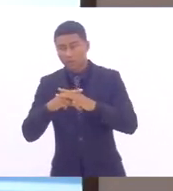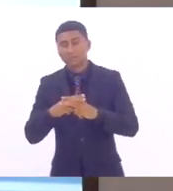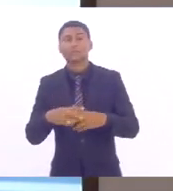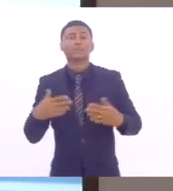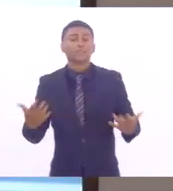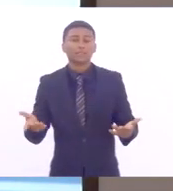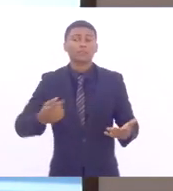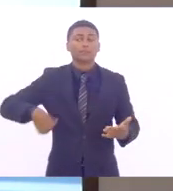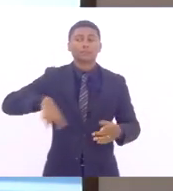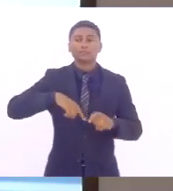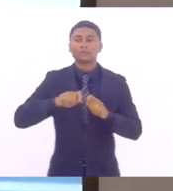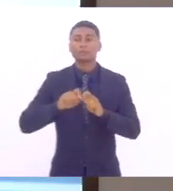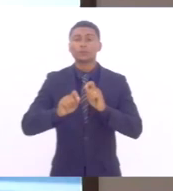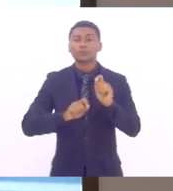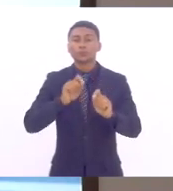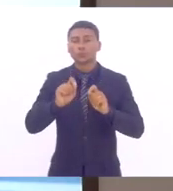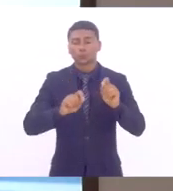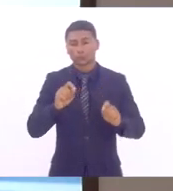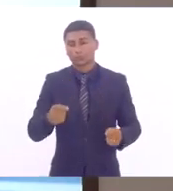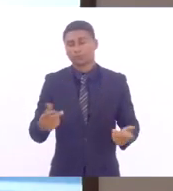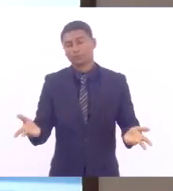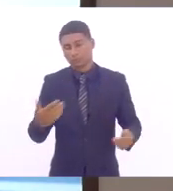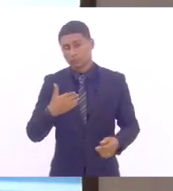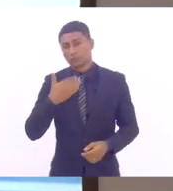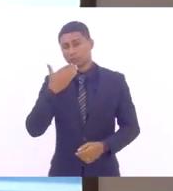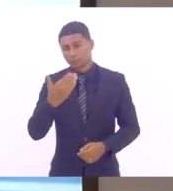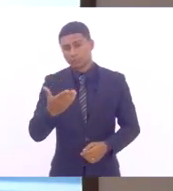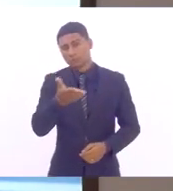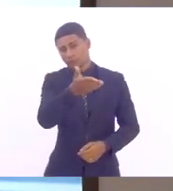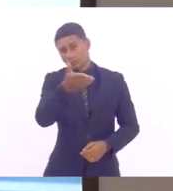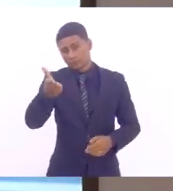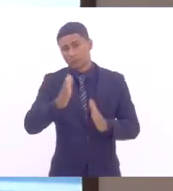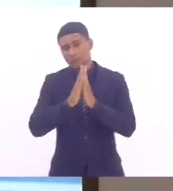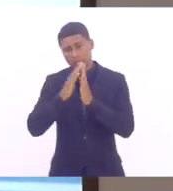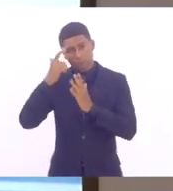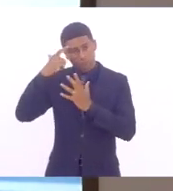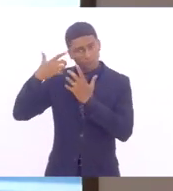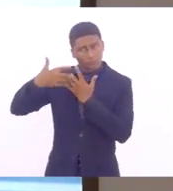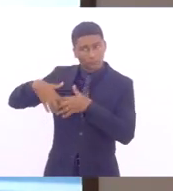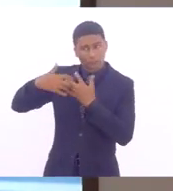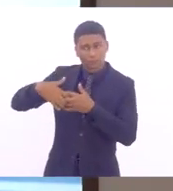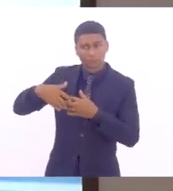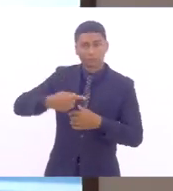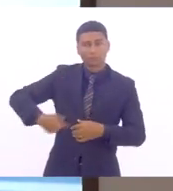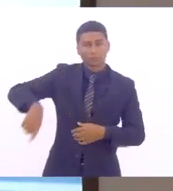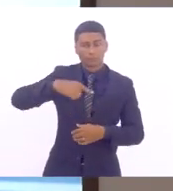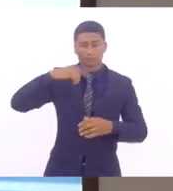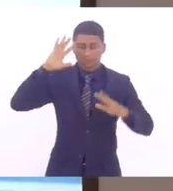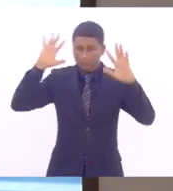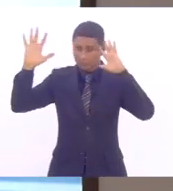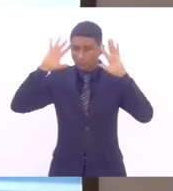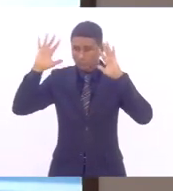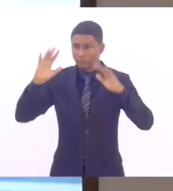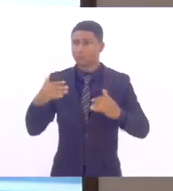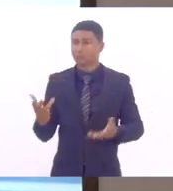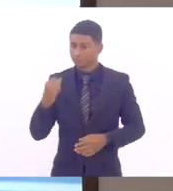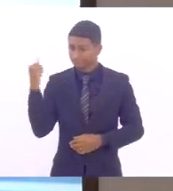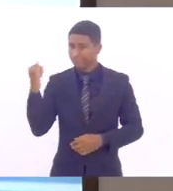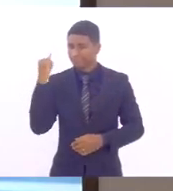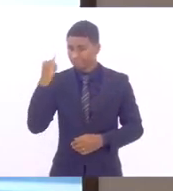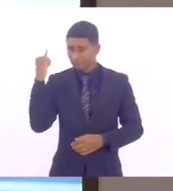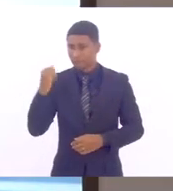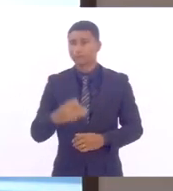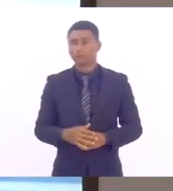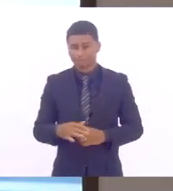dessa forma aí, né? Então é isso que eu peço que os senhores reflitam, que paremos para pensar da importância de termos